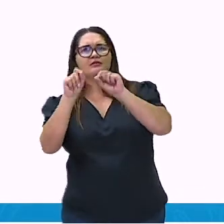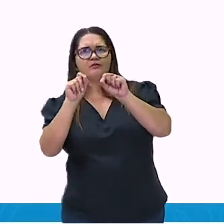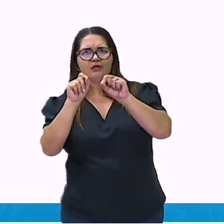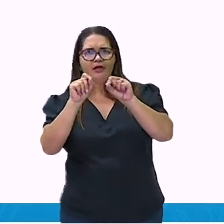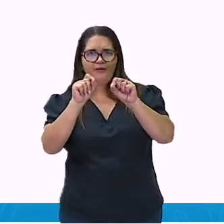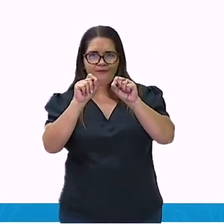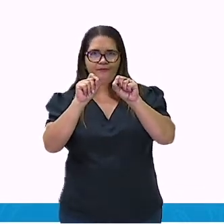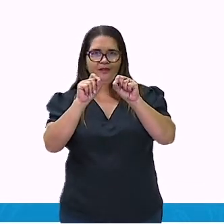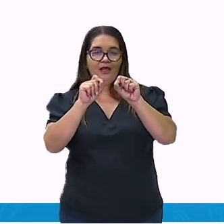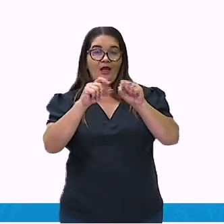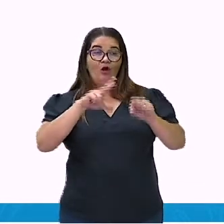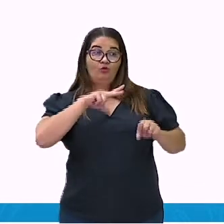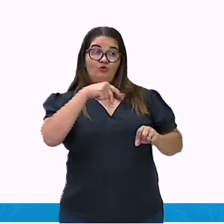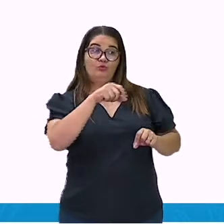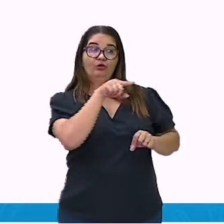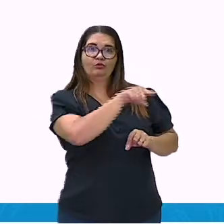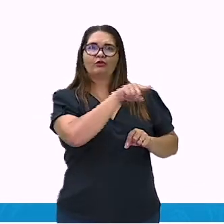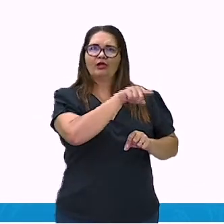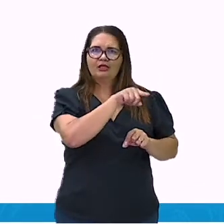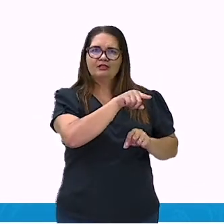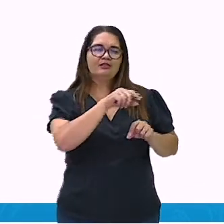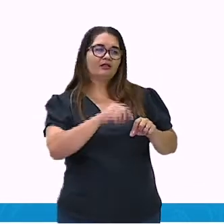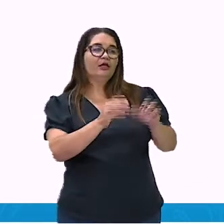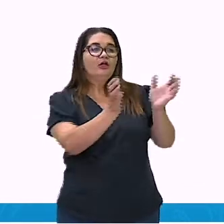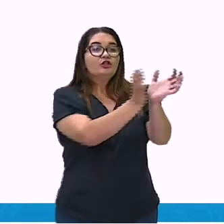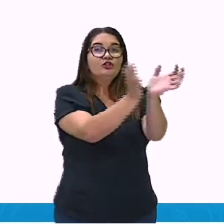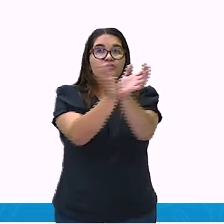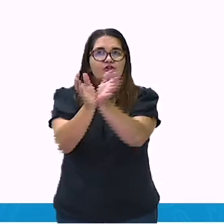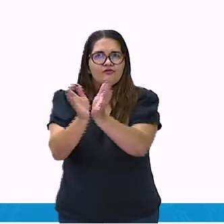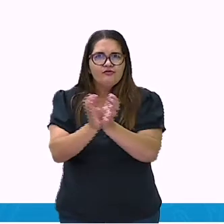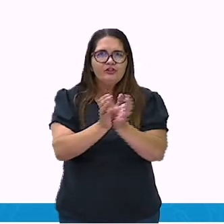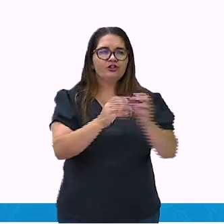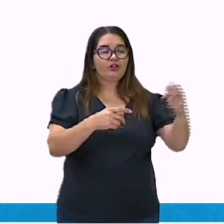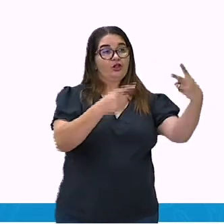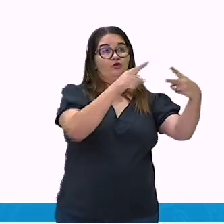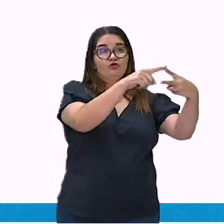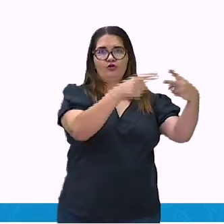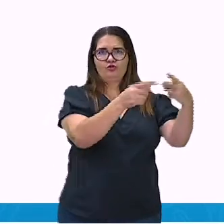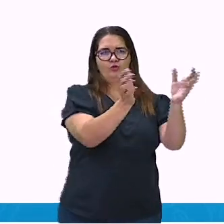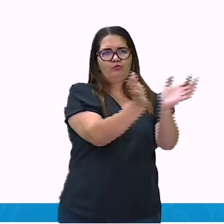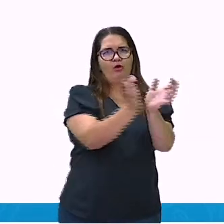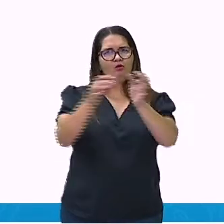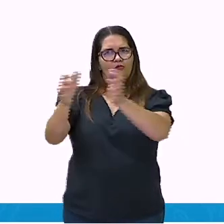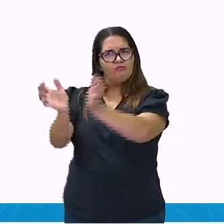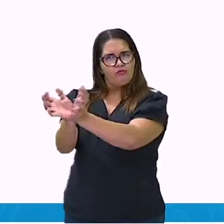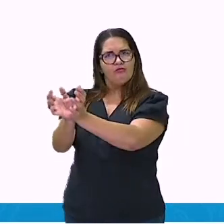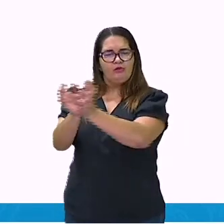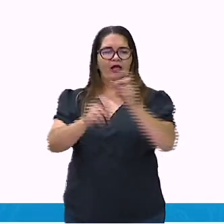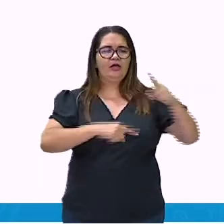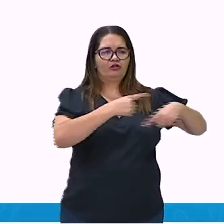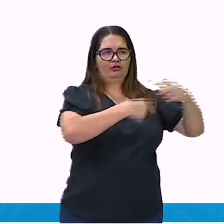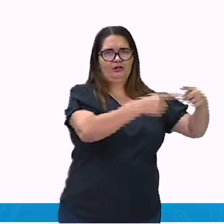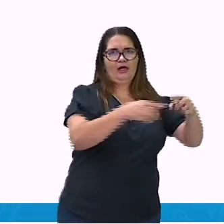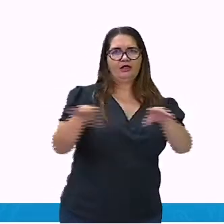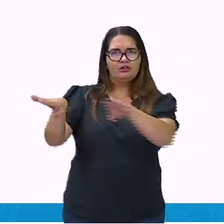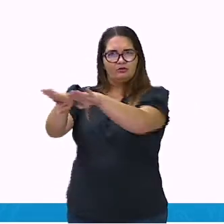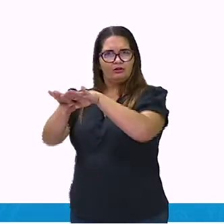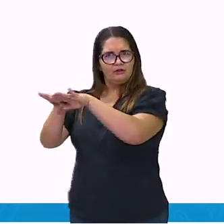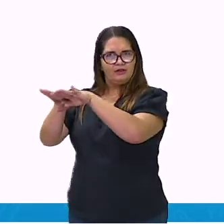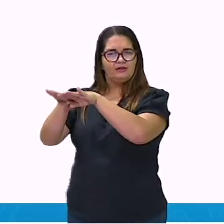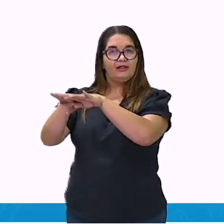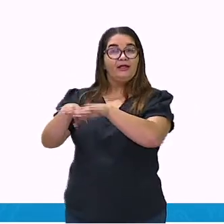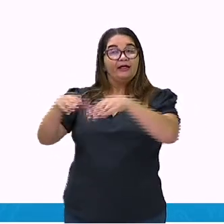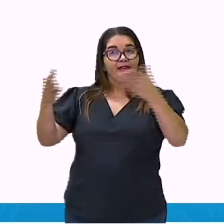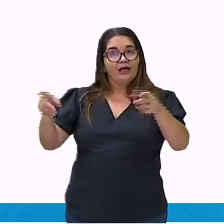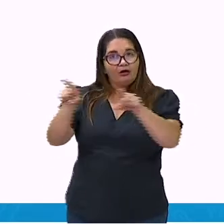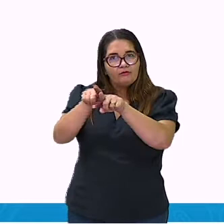capitanias hereditárias. 1532 é fundada a Vila de São Vicente, que hoje é São Paulo,